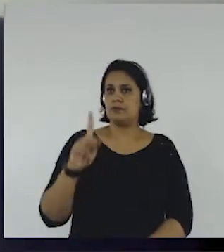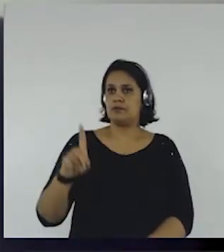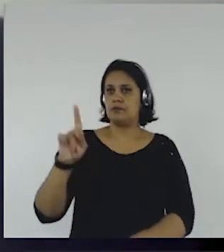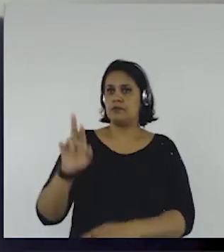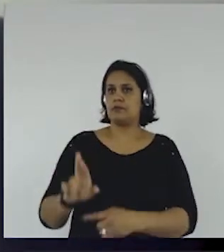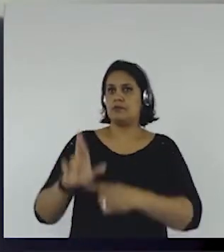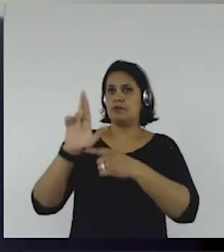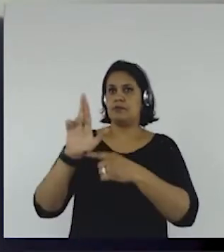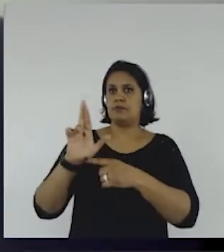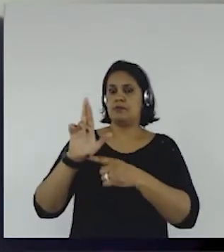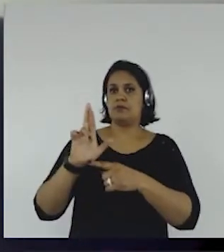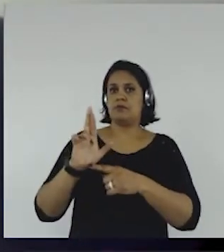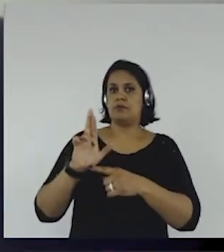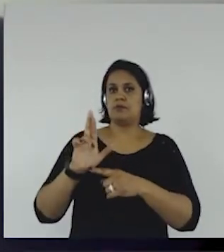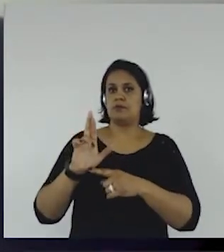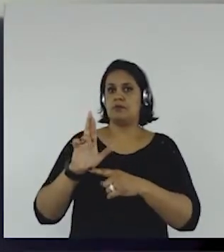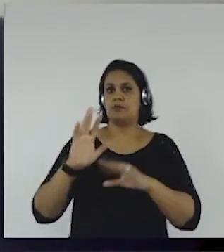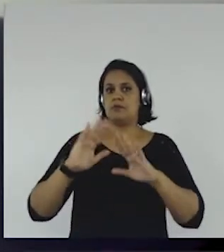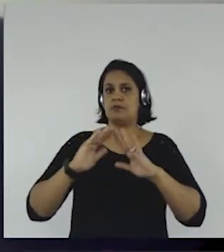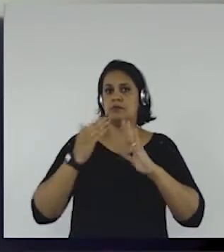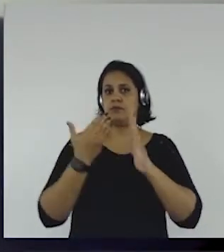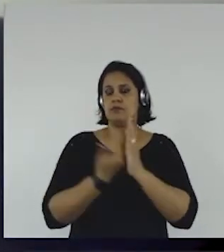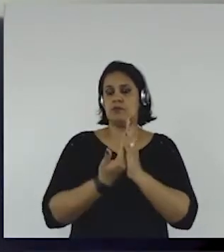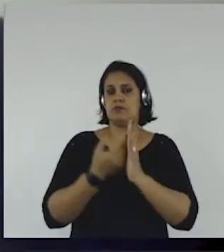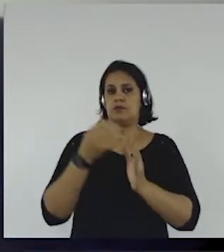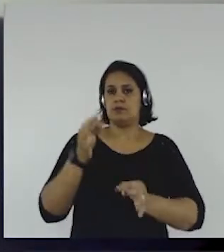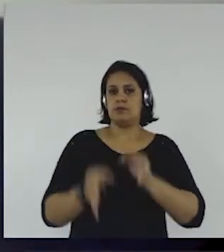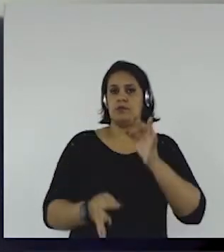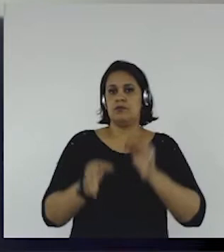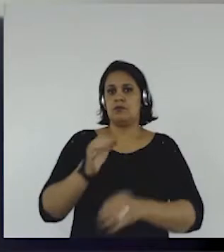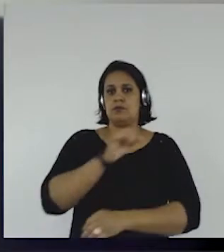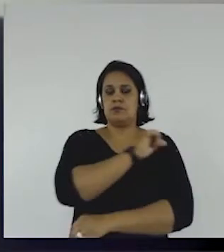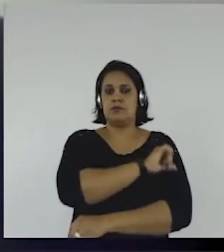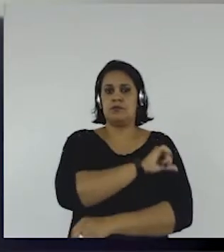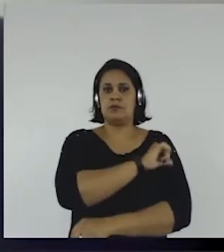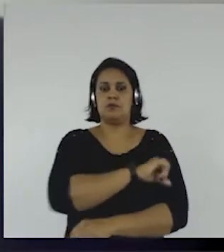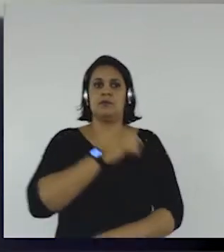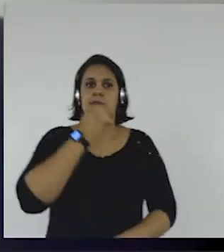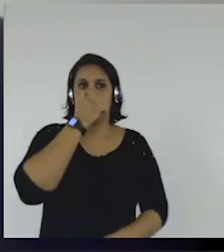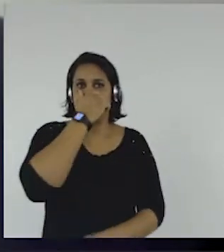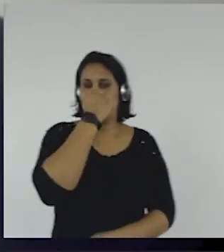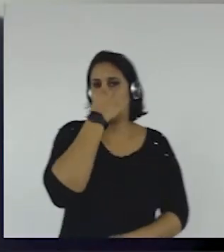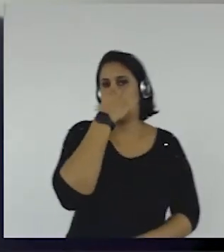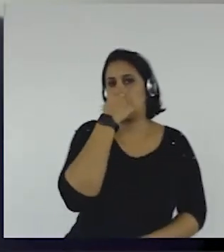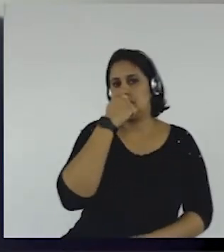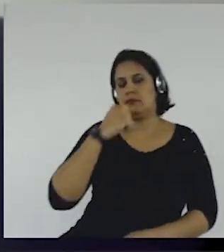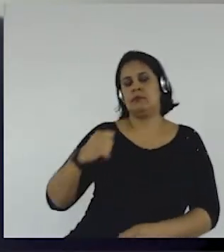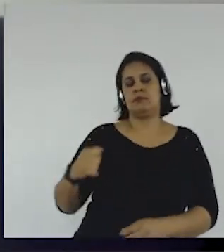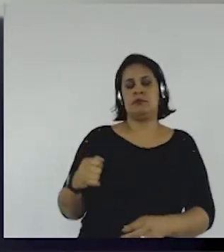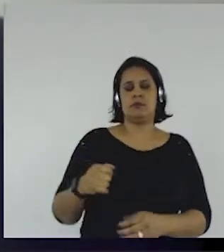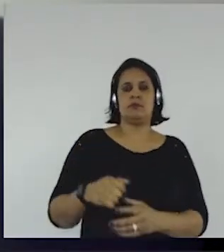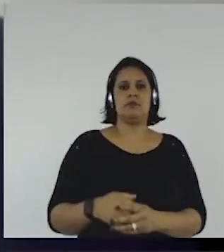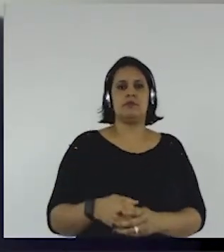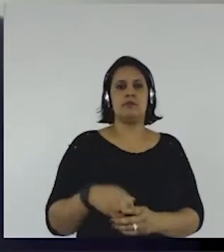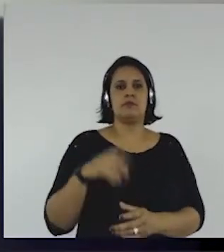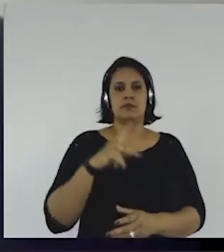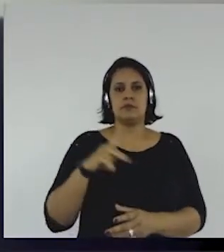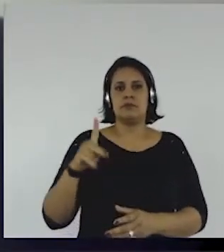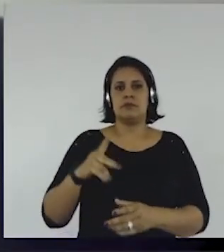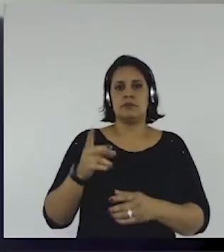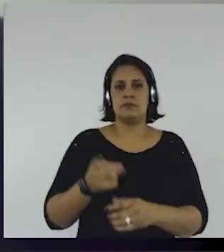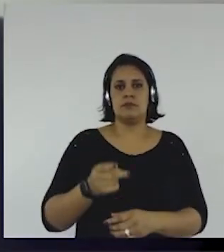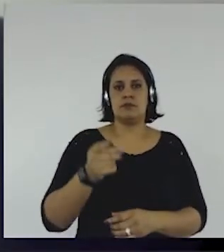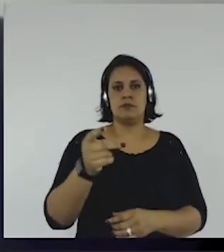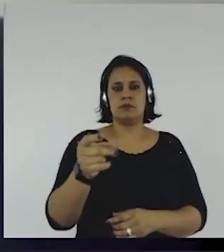da Magistratura do Estado do Rio de Janeiro. Professor emérito da Escola da Magistratura do Estado do Rio de